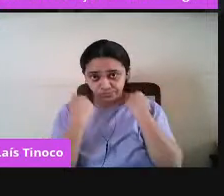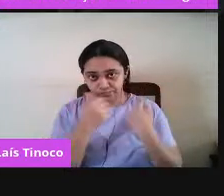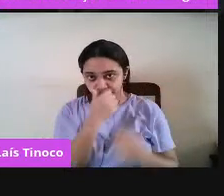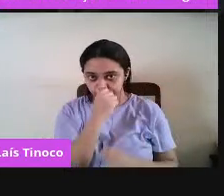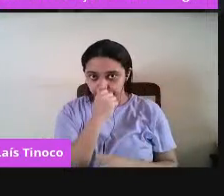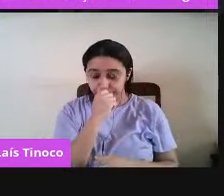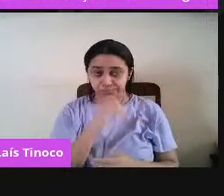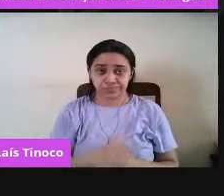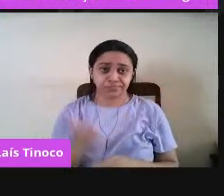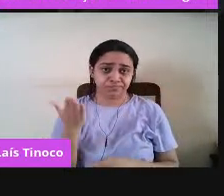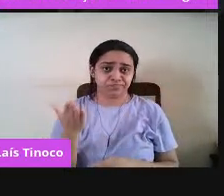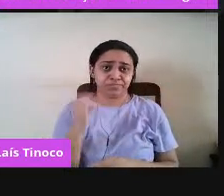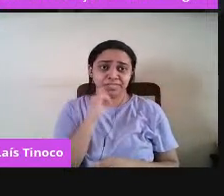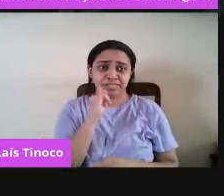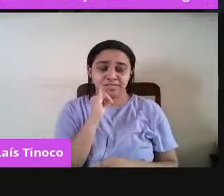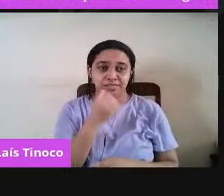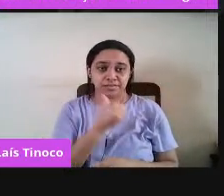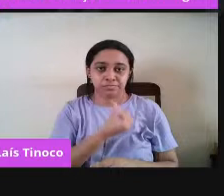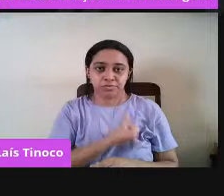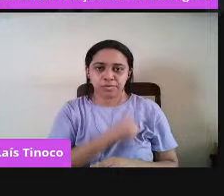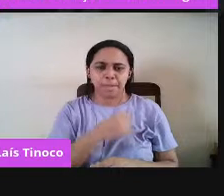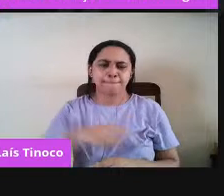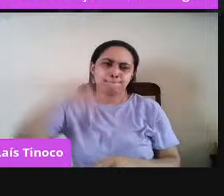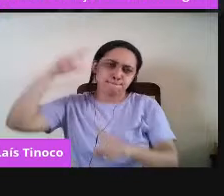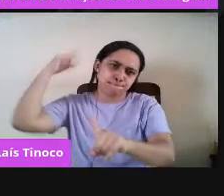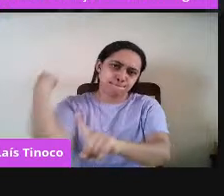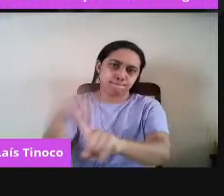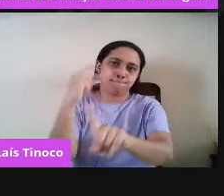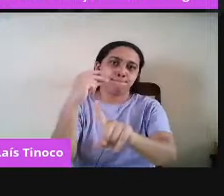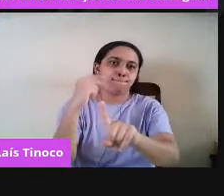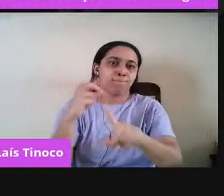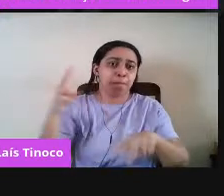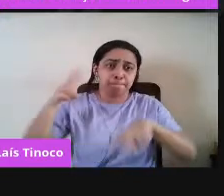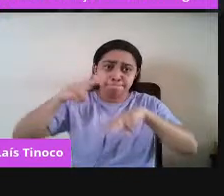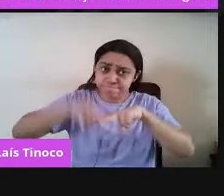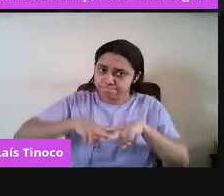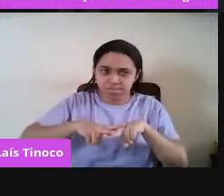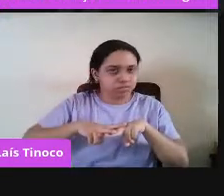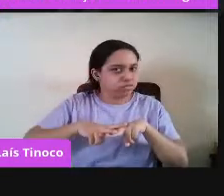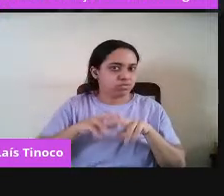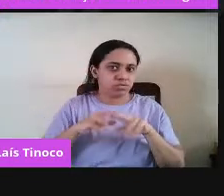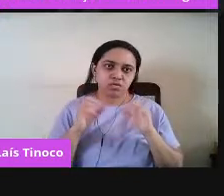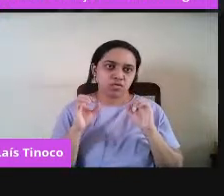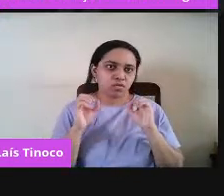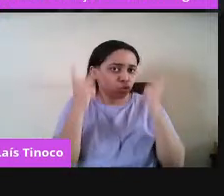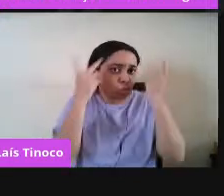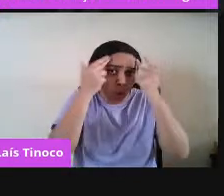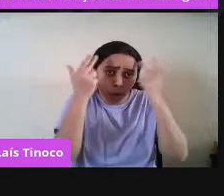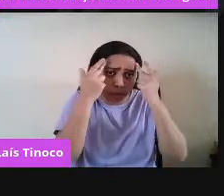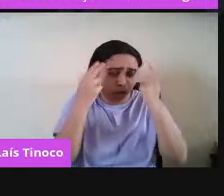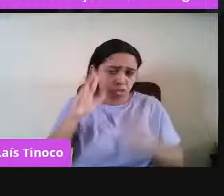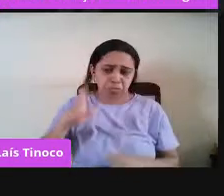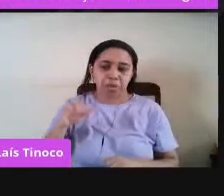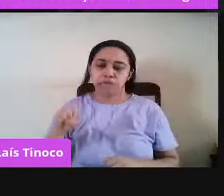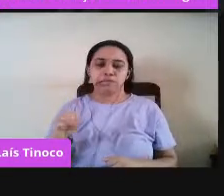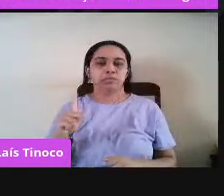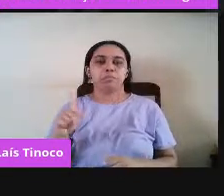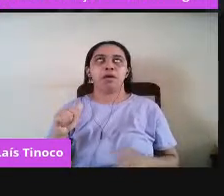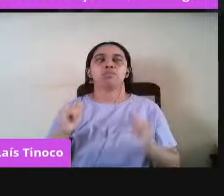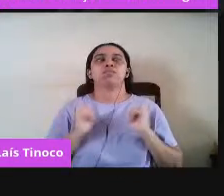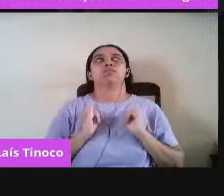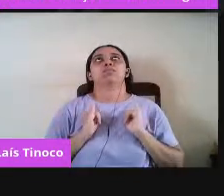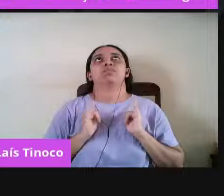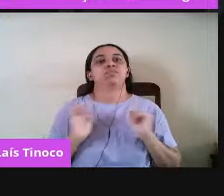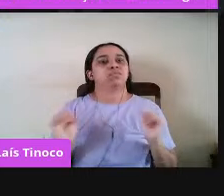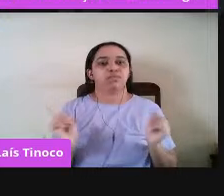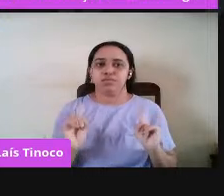Senta-lhe o pau. Estão no presídio e não em um spa. A violência se faz presente ao enunciado,